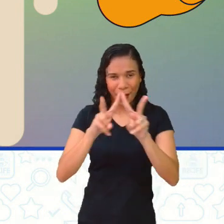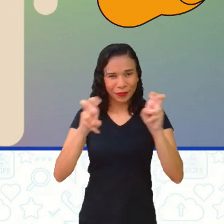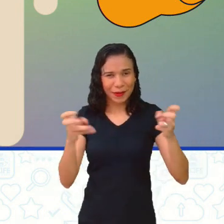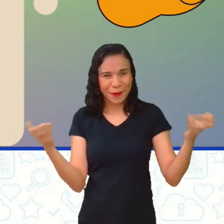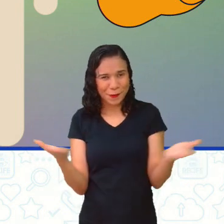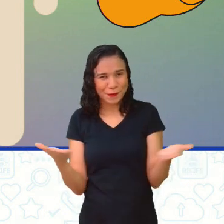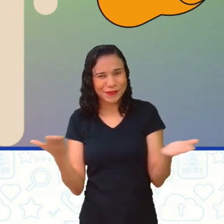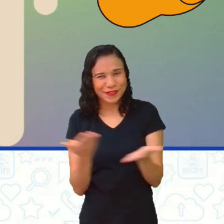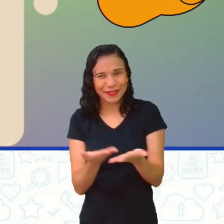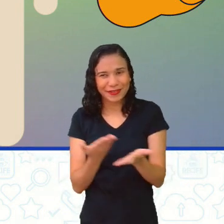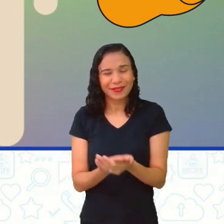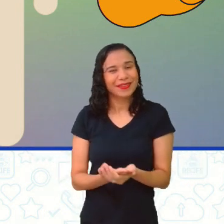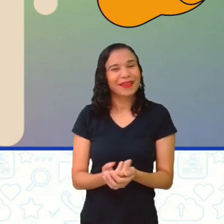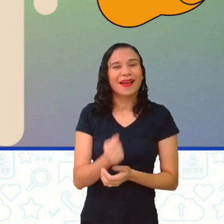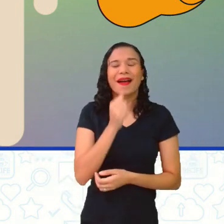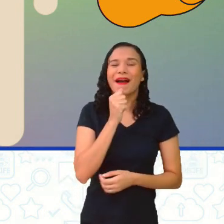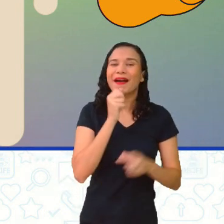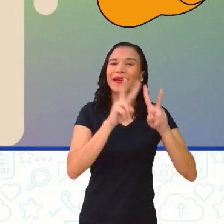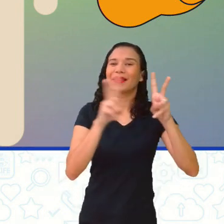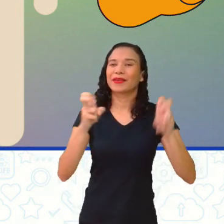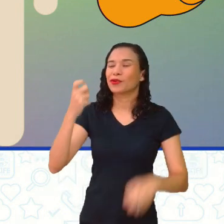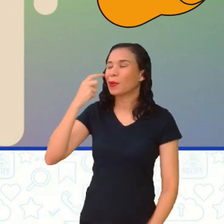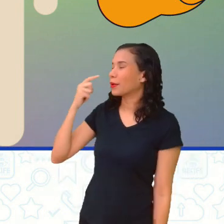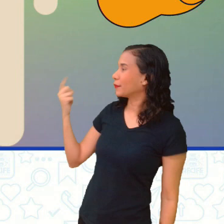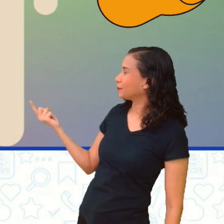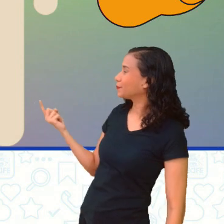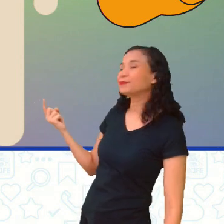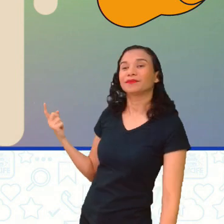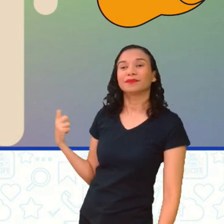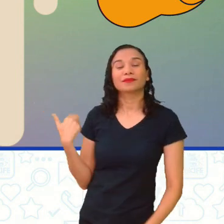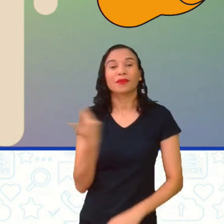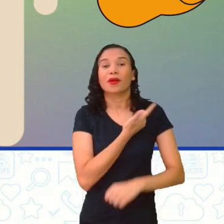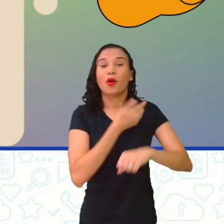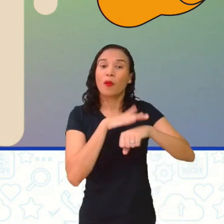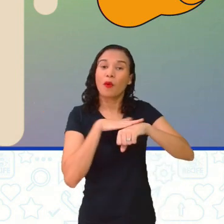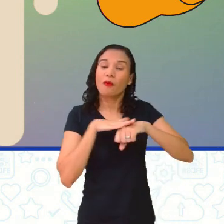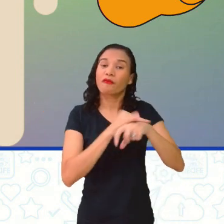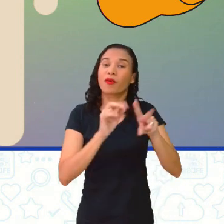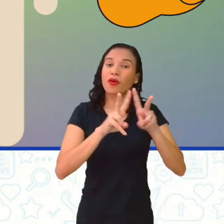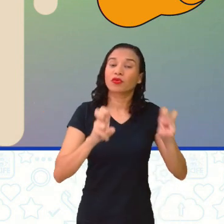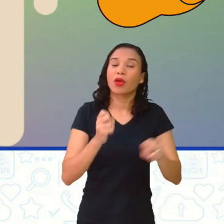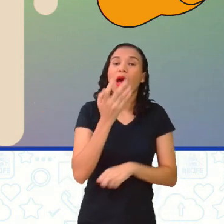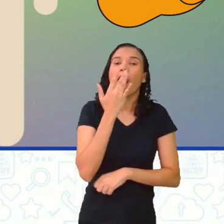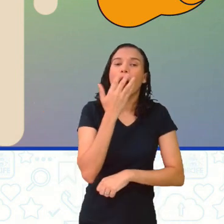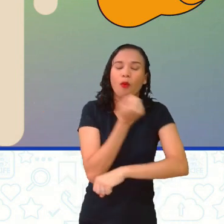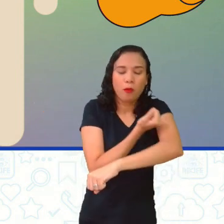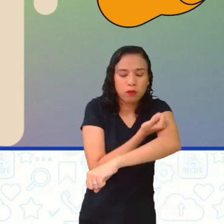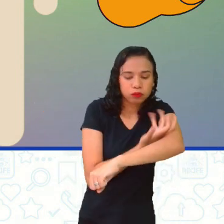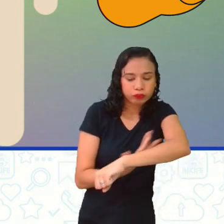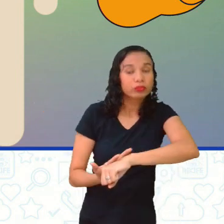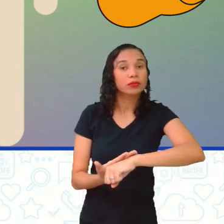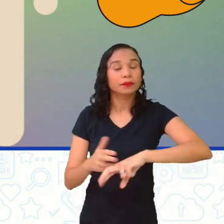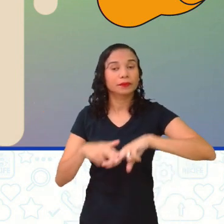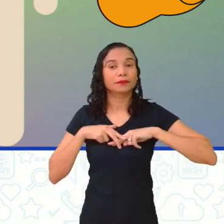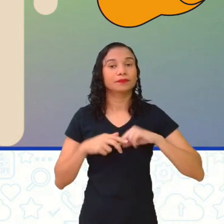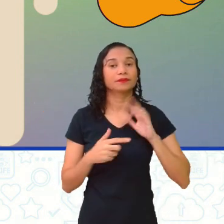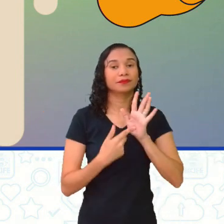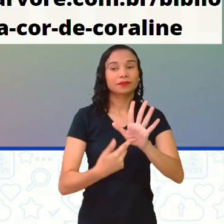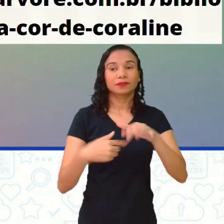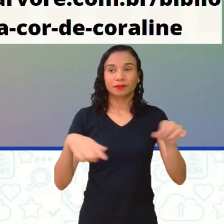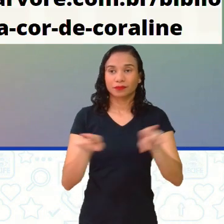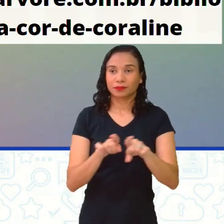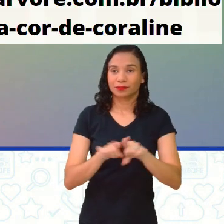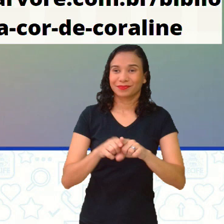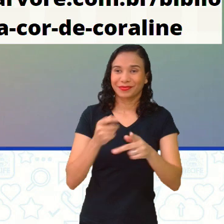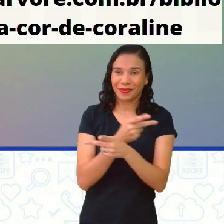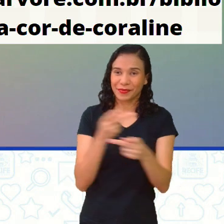de hoje. Mas ainda falando em relação à raça, vamos falar um pouquinho da questão da cor da pele. E para a cor da pele, eu estou trazendo para